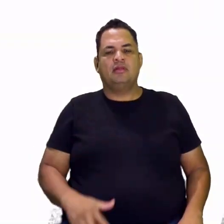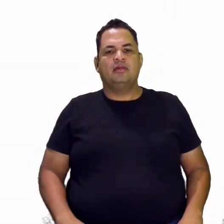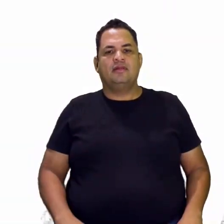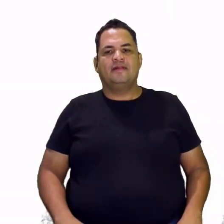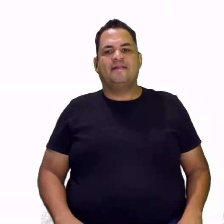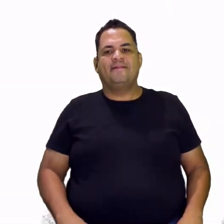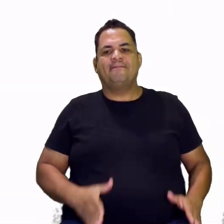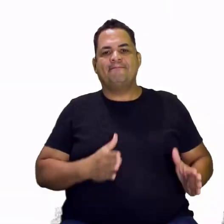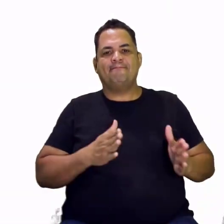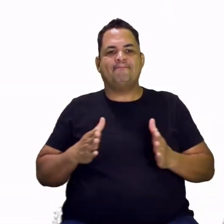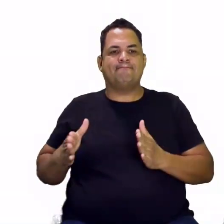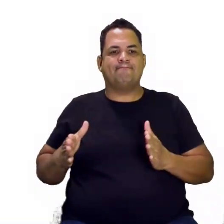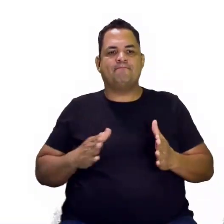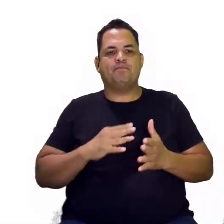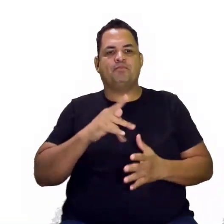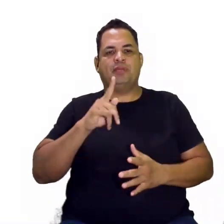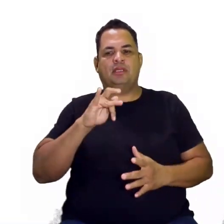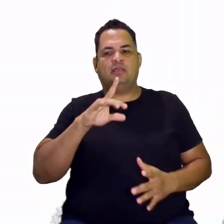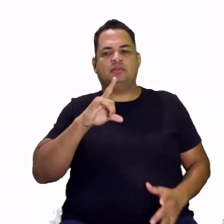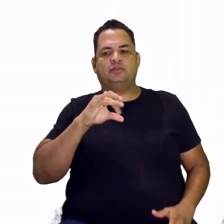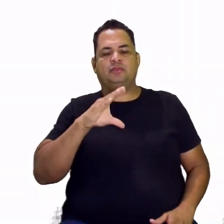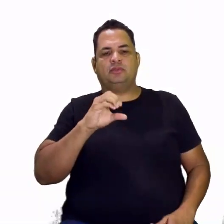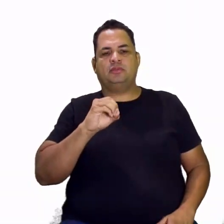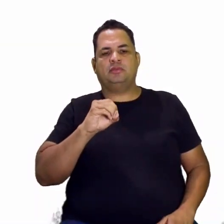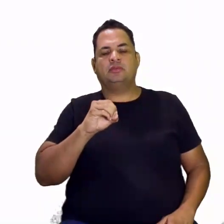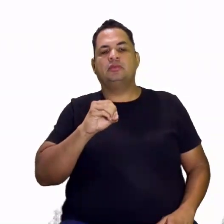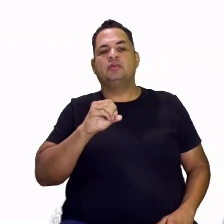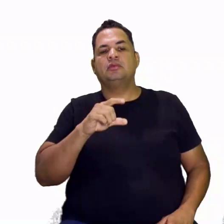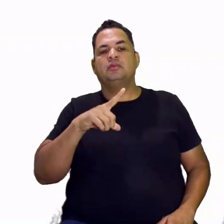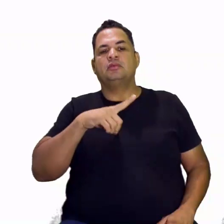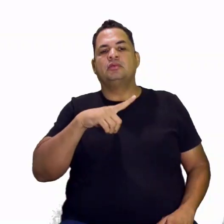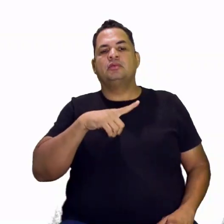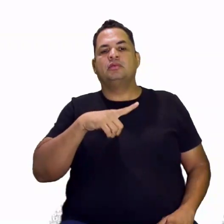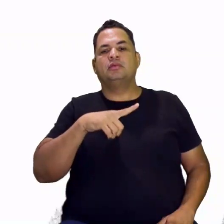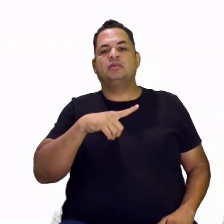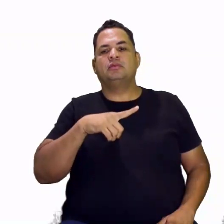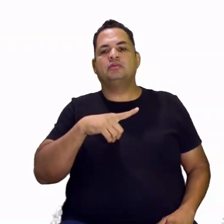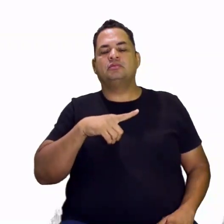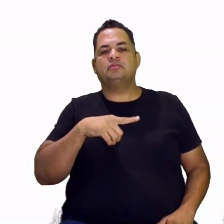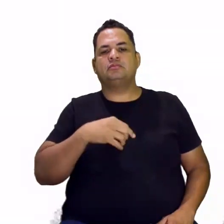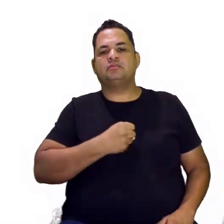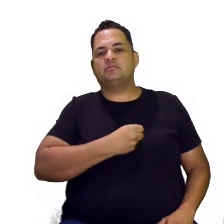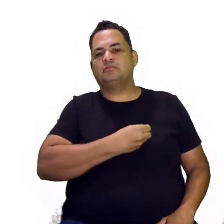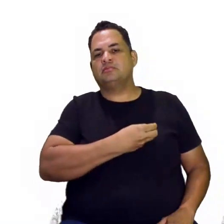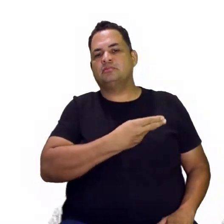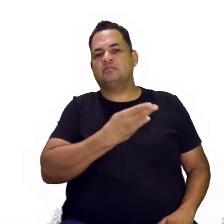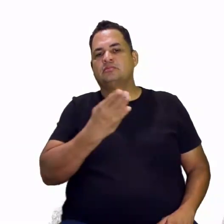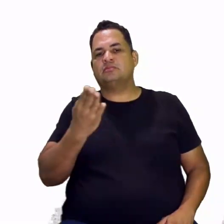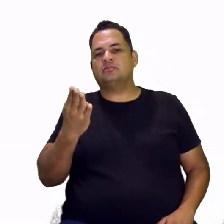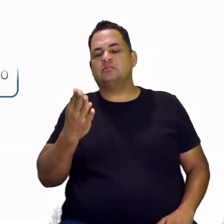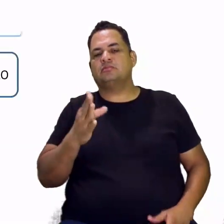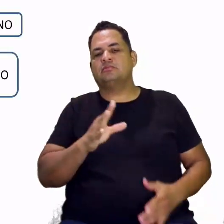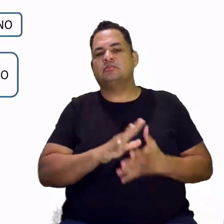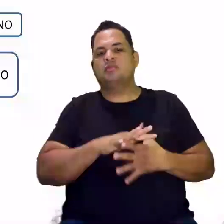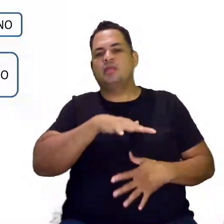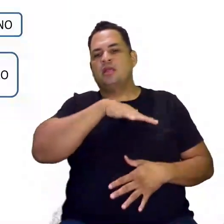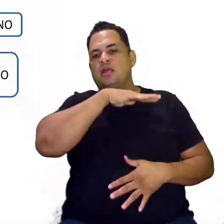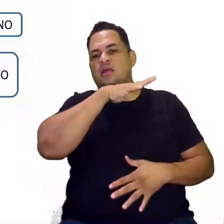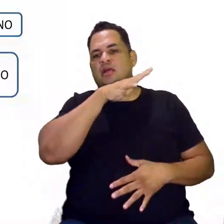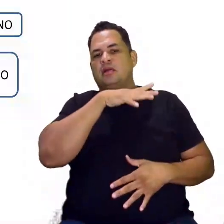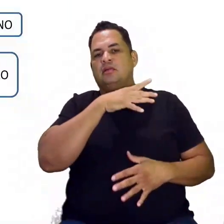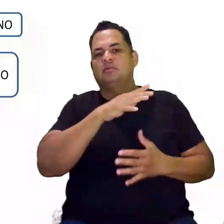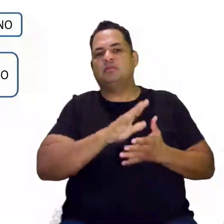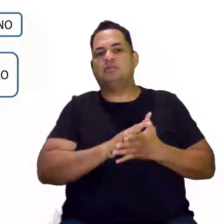o período paleozoico, né, que nós vamos encontrar aí uma grande quantidade de invertebrados,